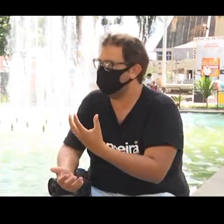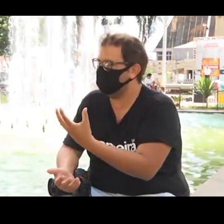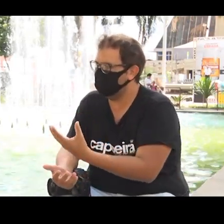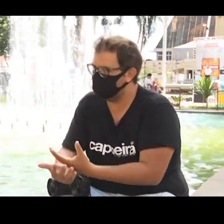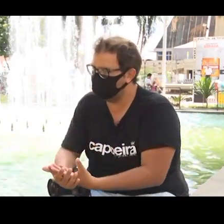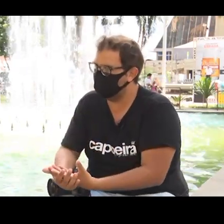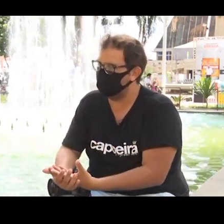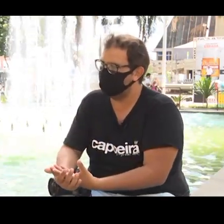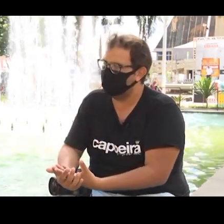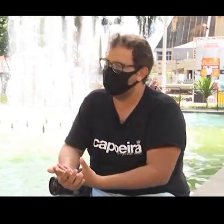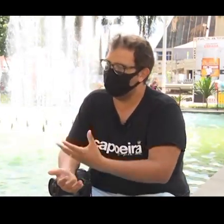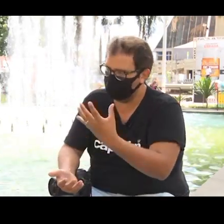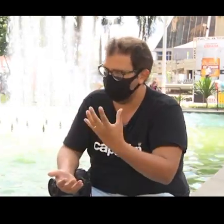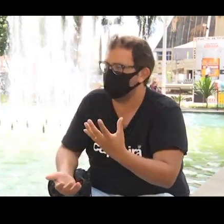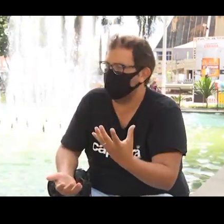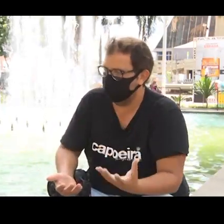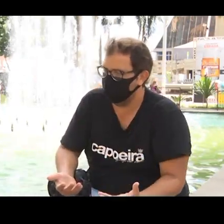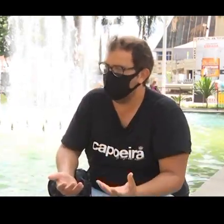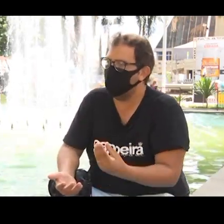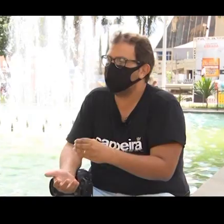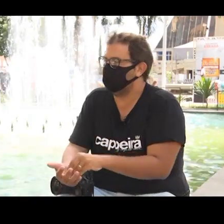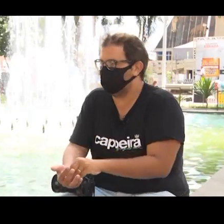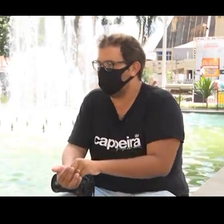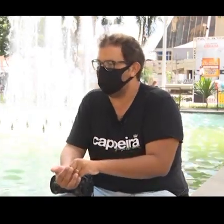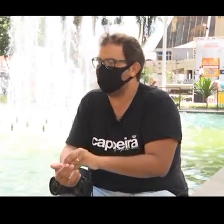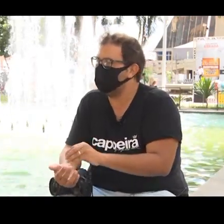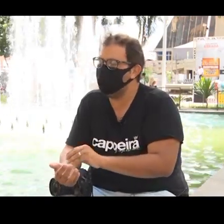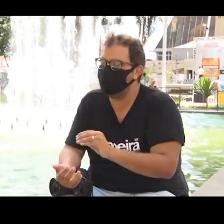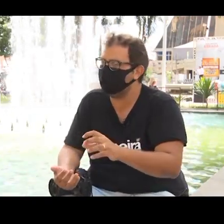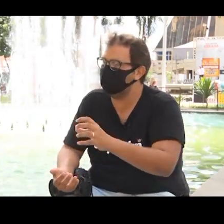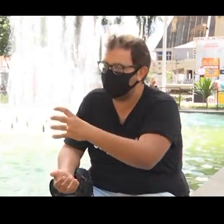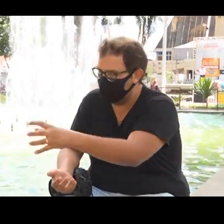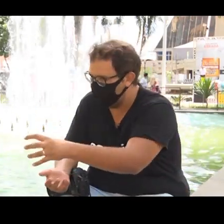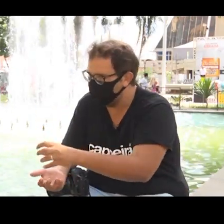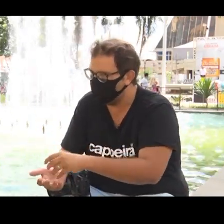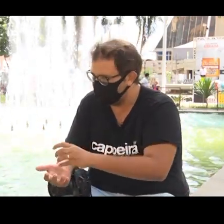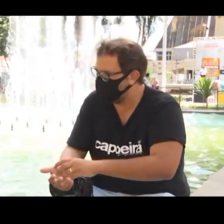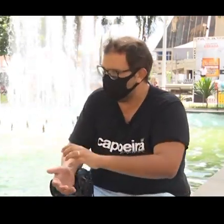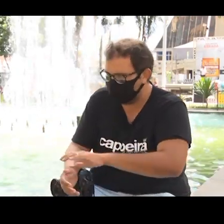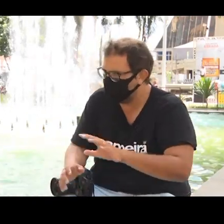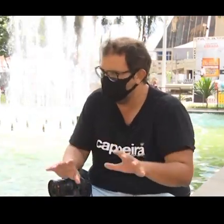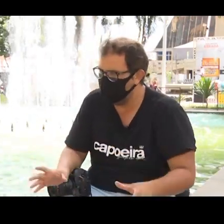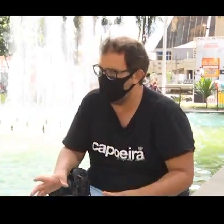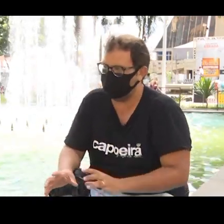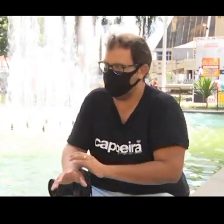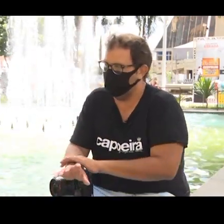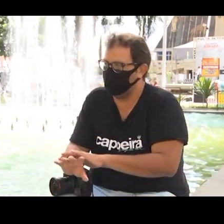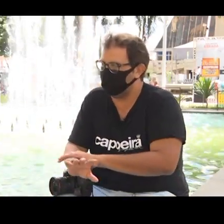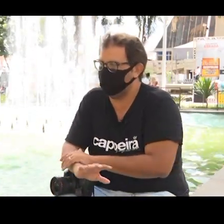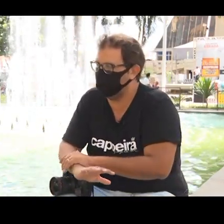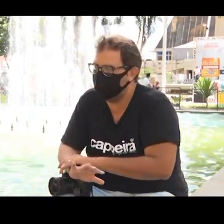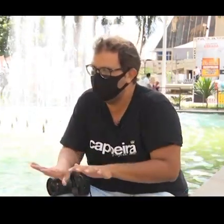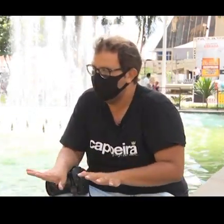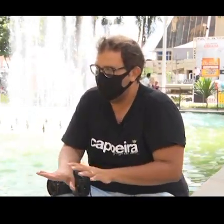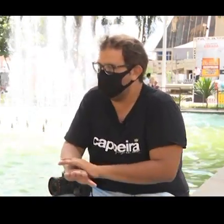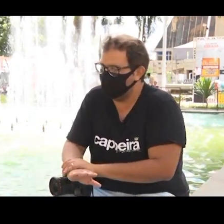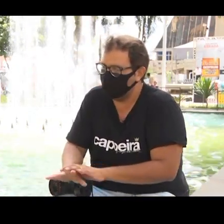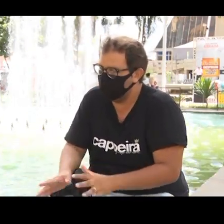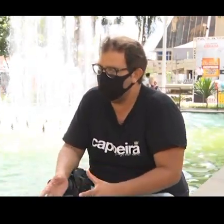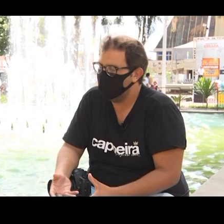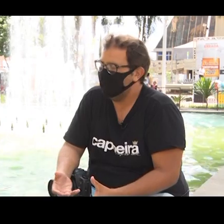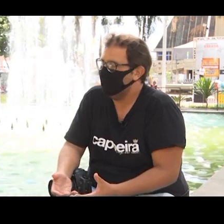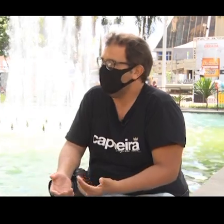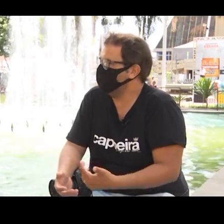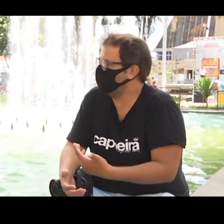numa quarta, quinta-feira, calçadão vazio, é algo que te choca. Mas não é um vazio porque é feriado, não, vazio porque estava todo mundo em casa, estava todo mundo, assim, não tinha